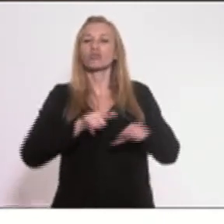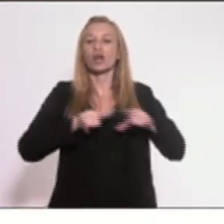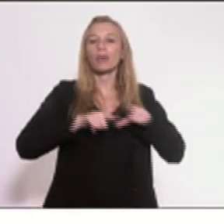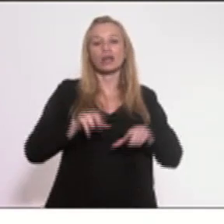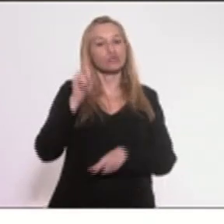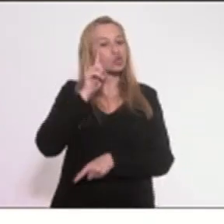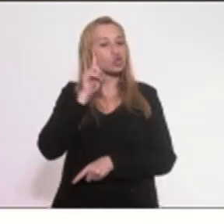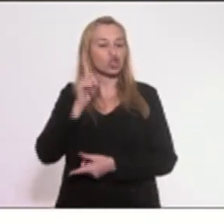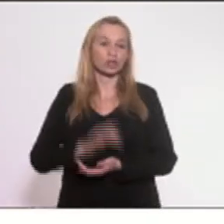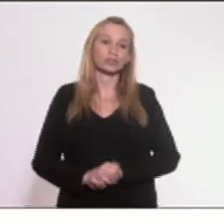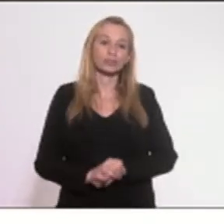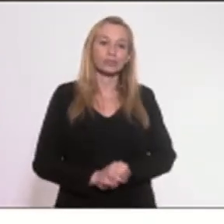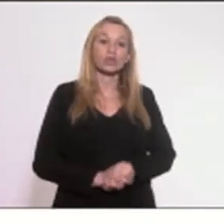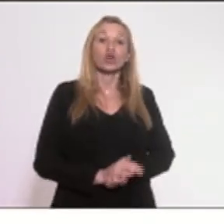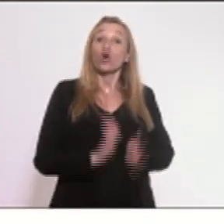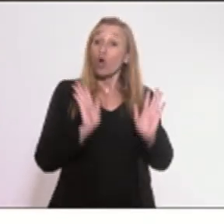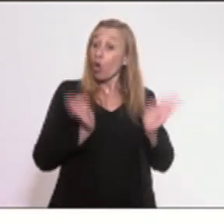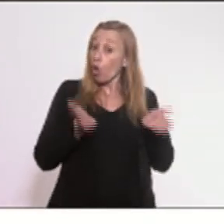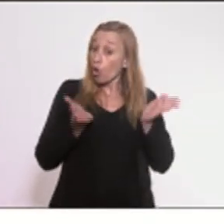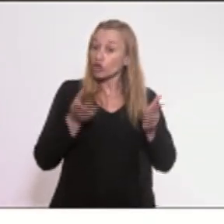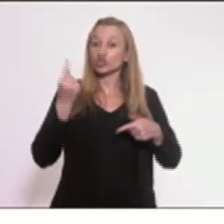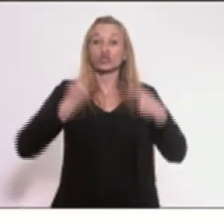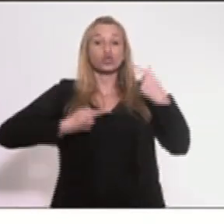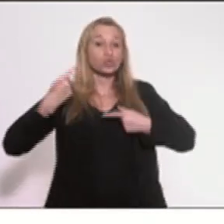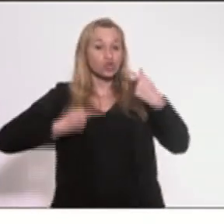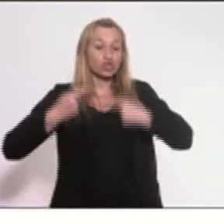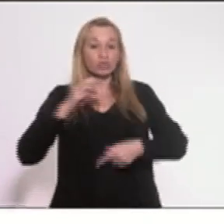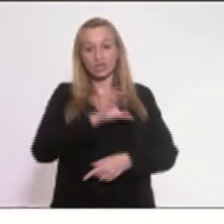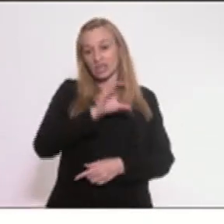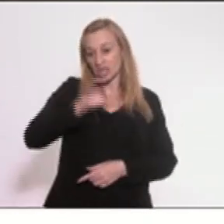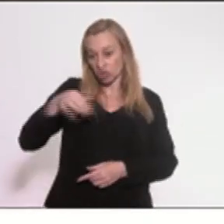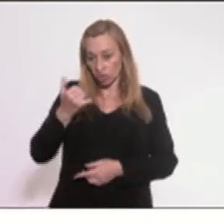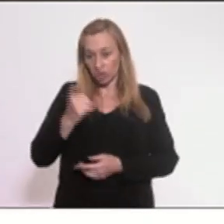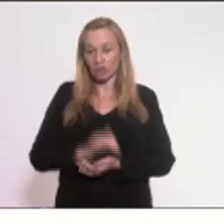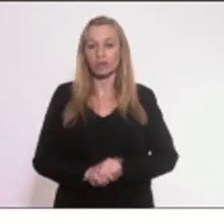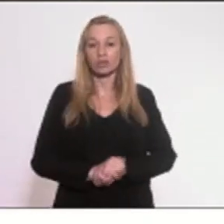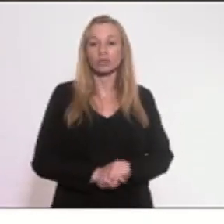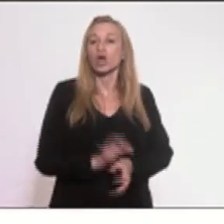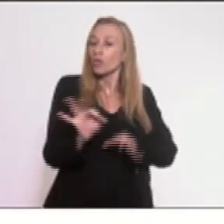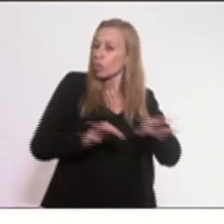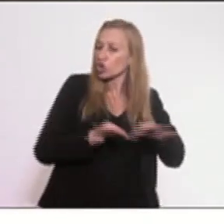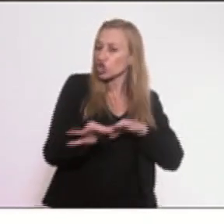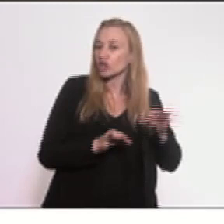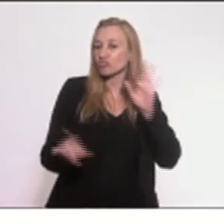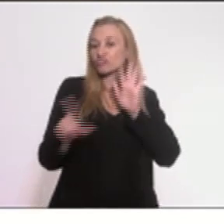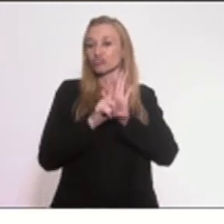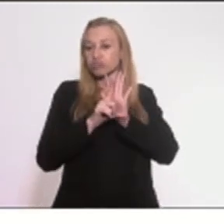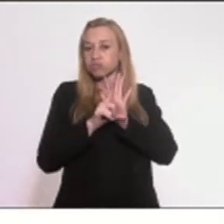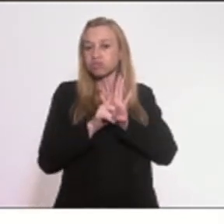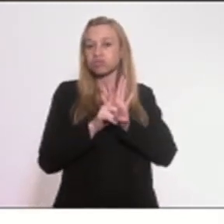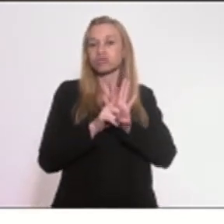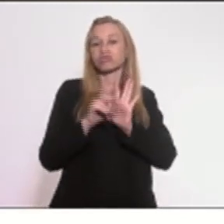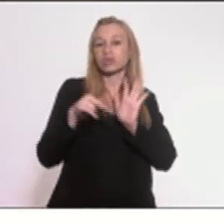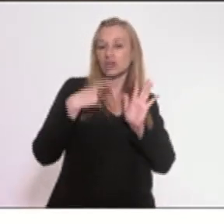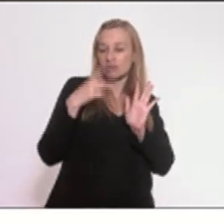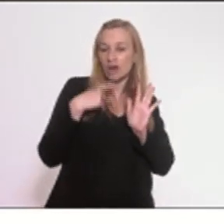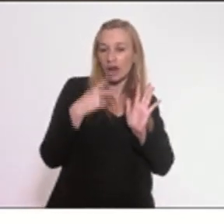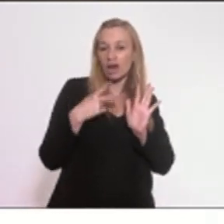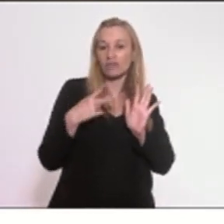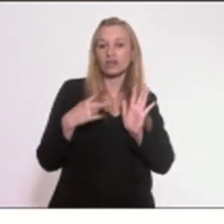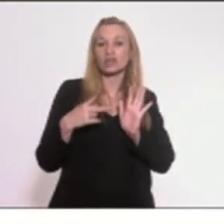dia. Hoje discutimos na CCJ um projeto de lei que tratava do